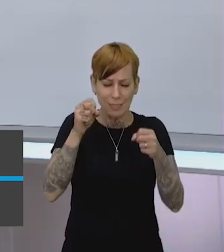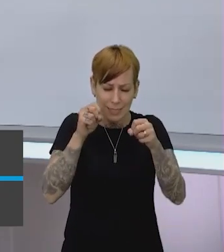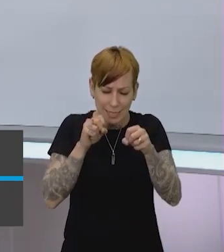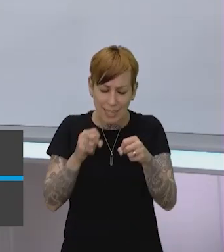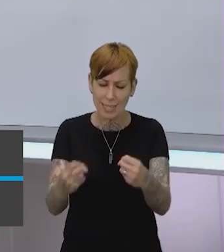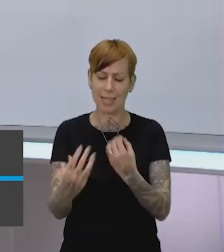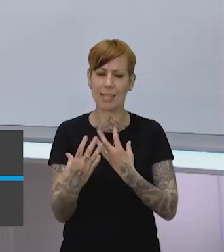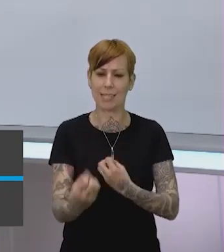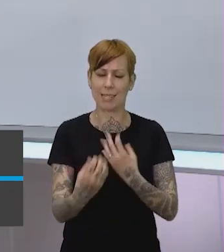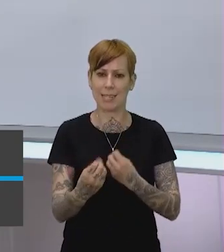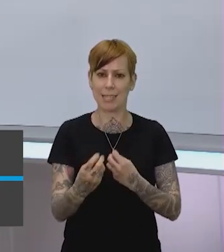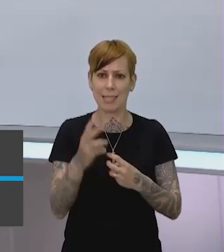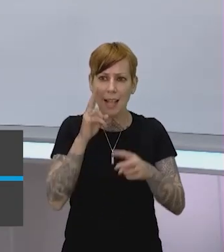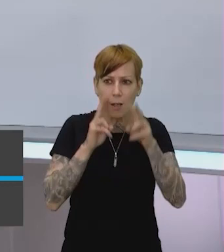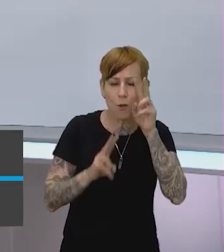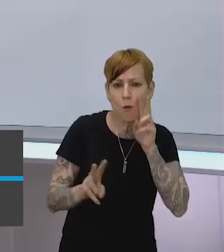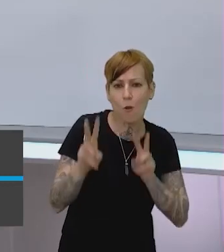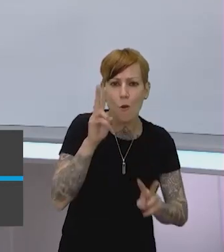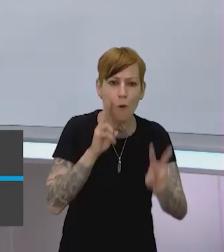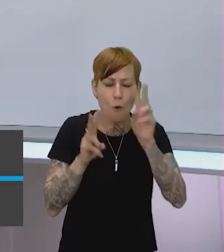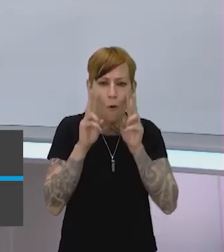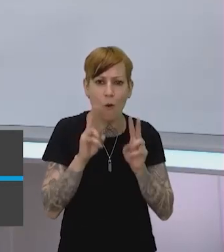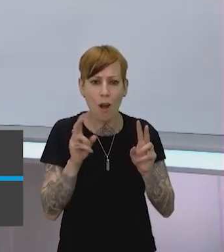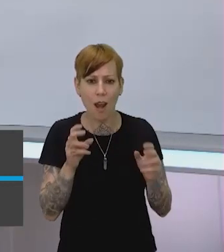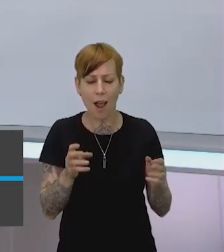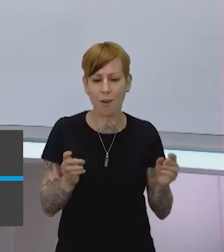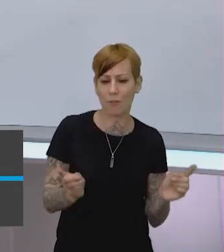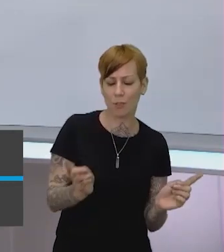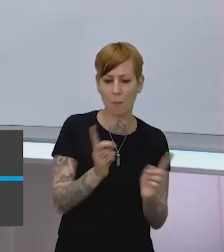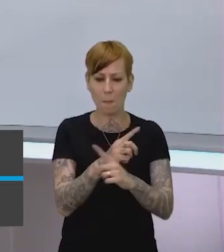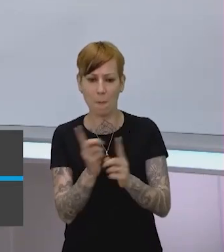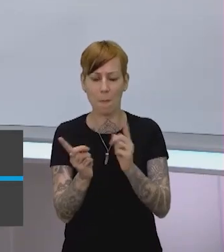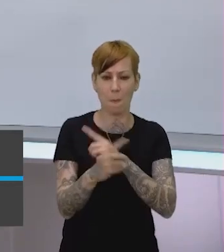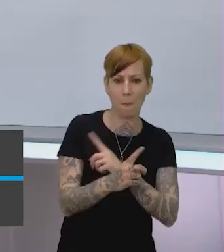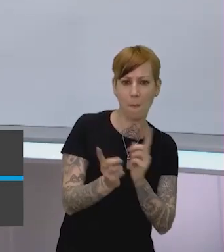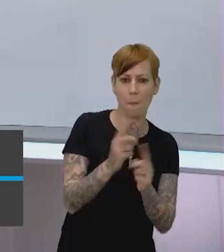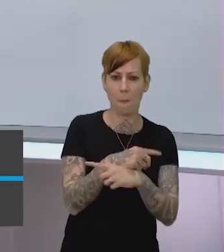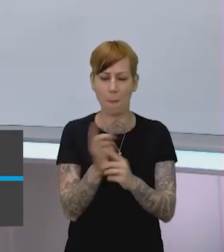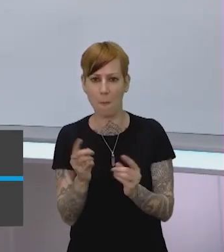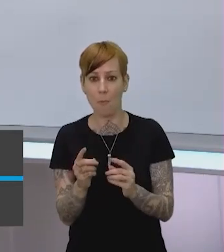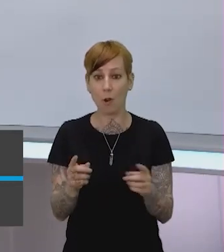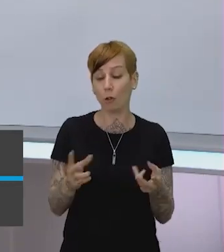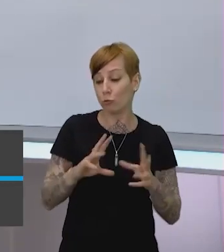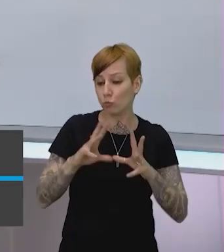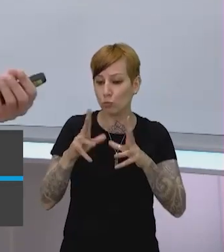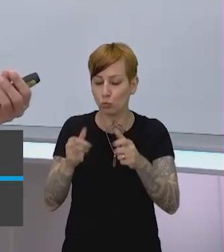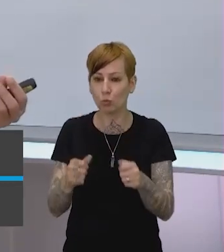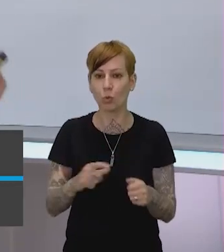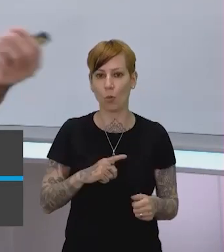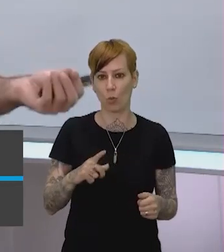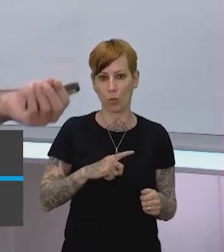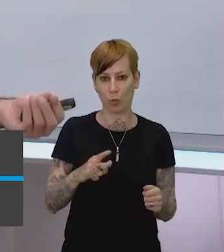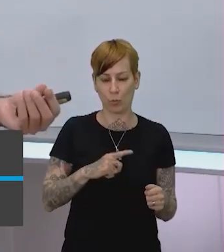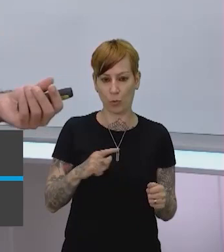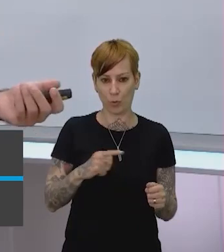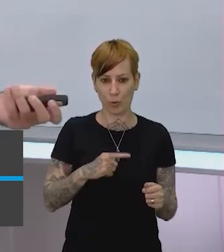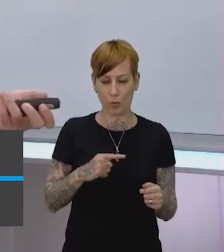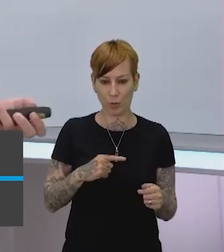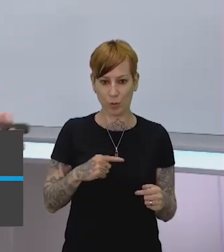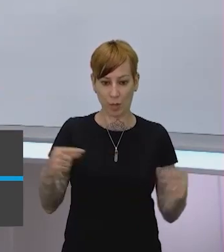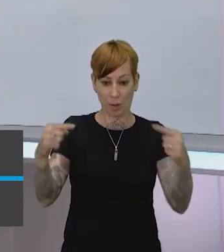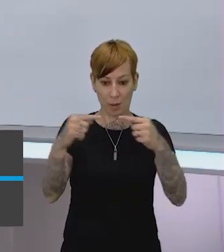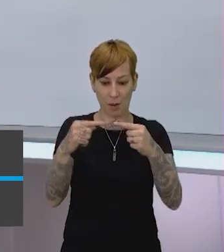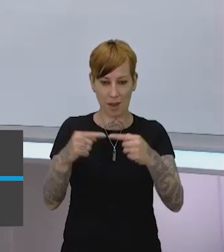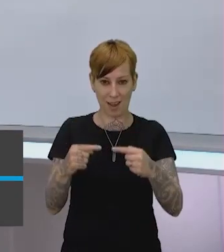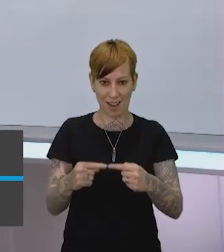que consegue transitar entre uma dimensão e outra da realidade, sendo que uma dimensão não nega ou não anula a outra.